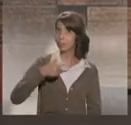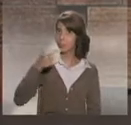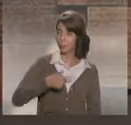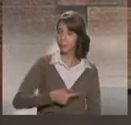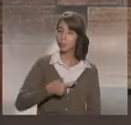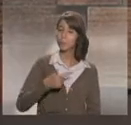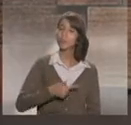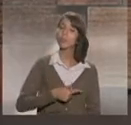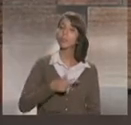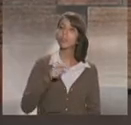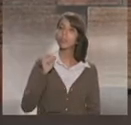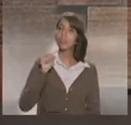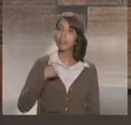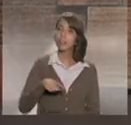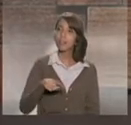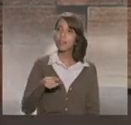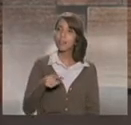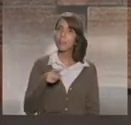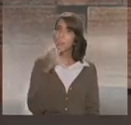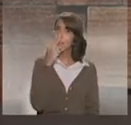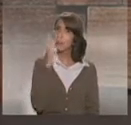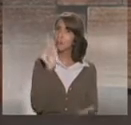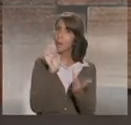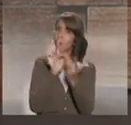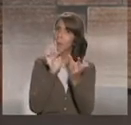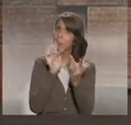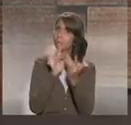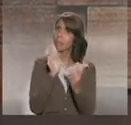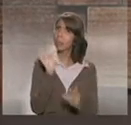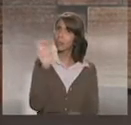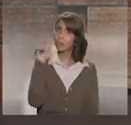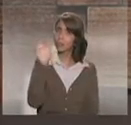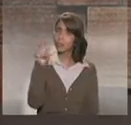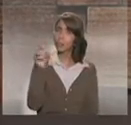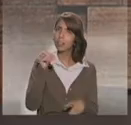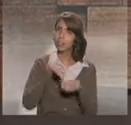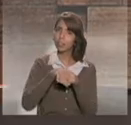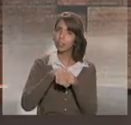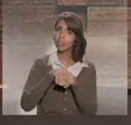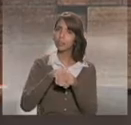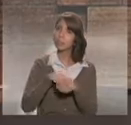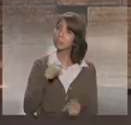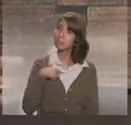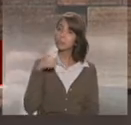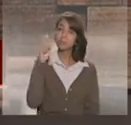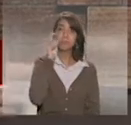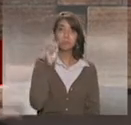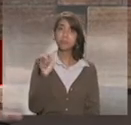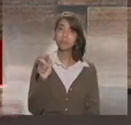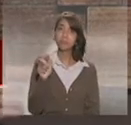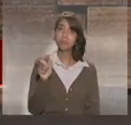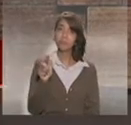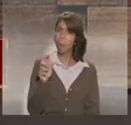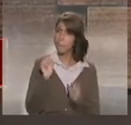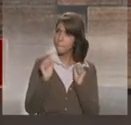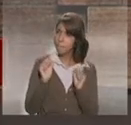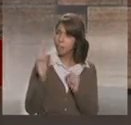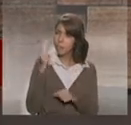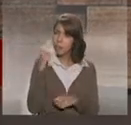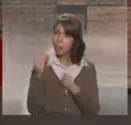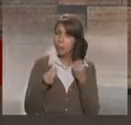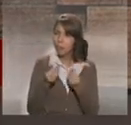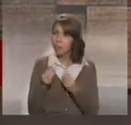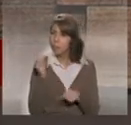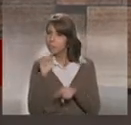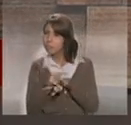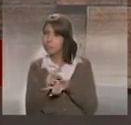era um tinha algum contato adentro e tal e aí eu me interessei falei pode ver como é que é pra entrar